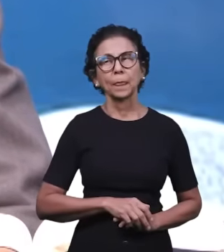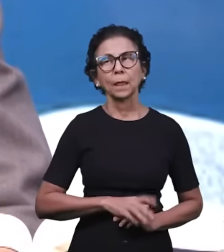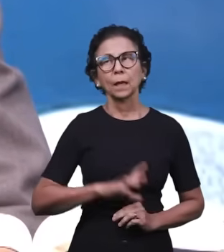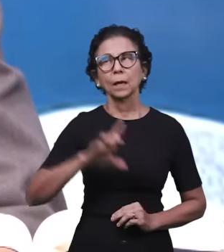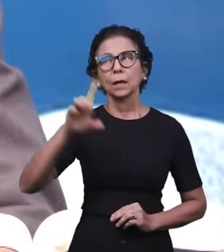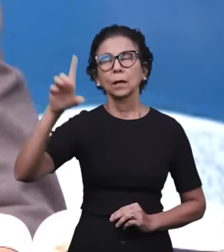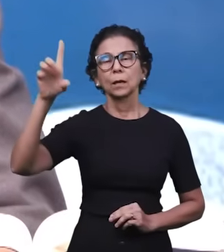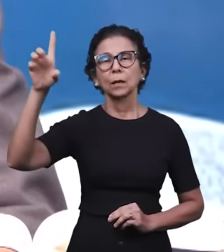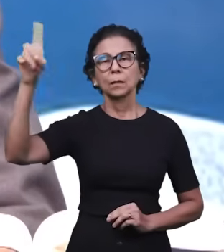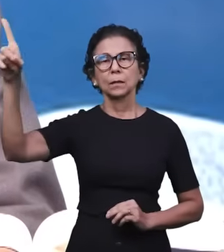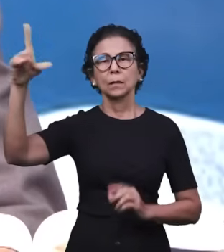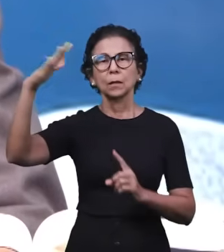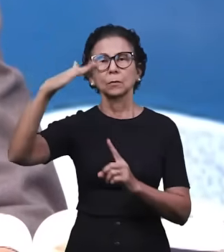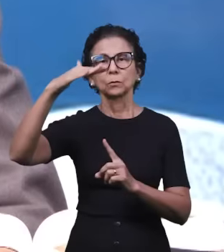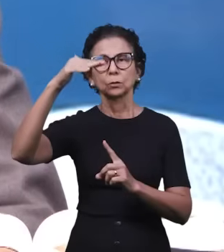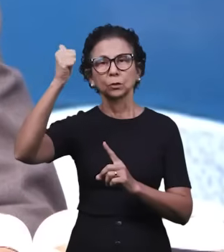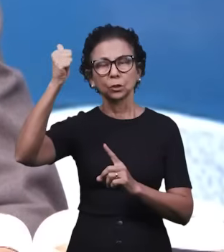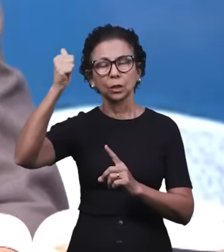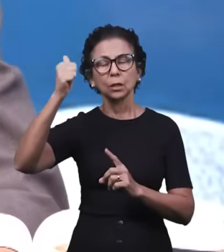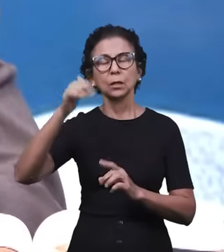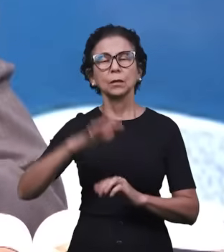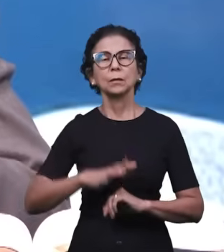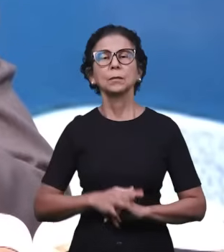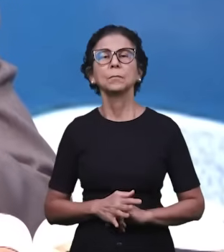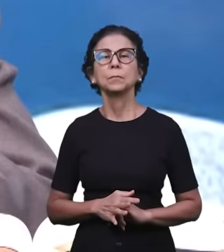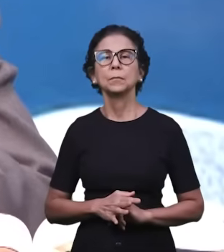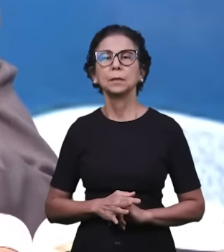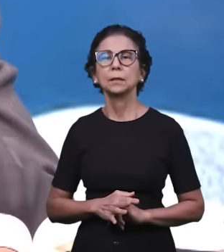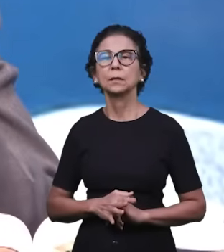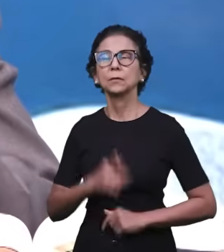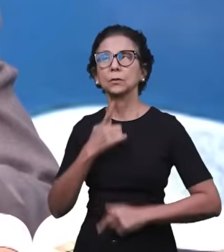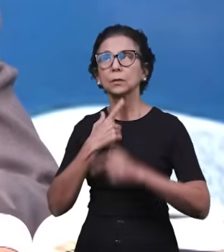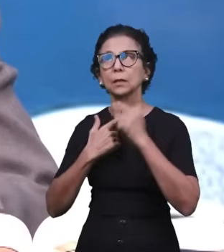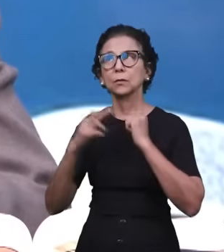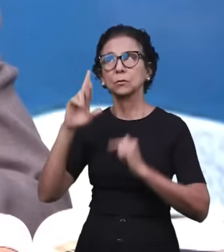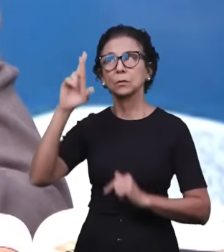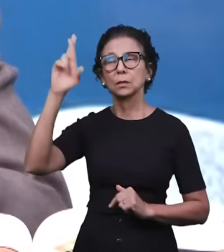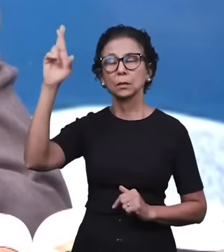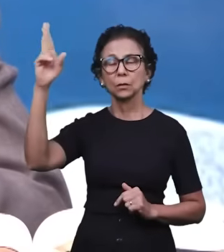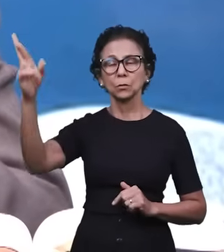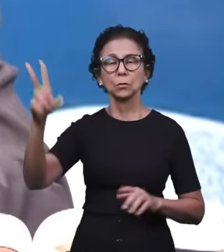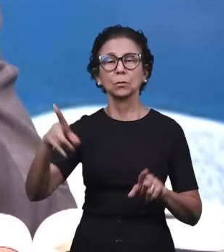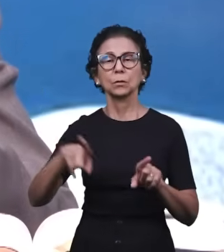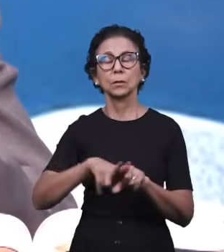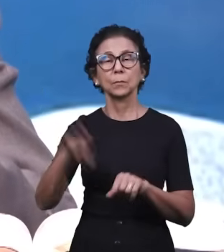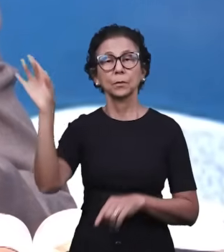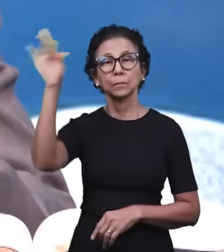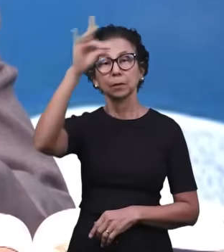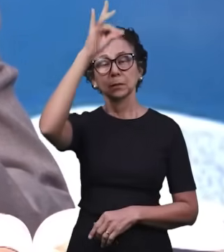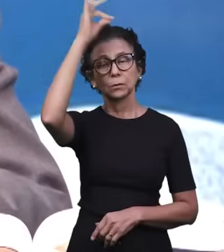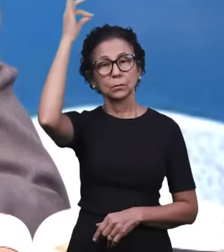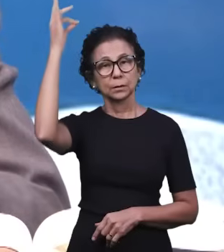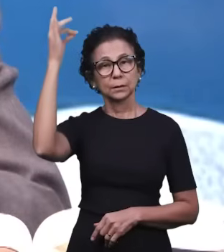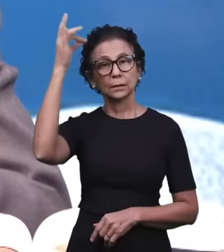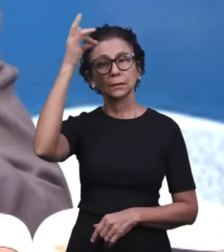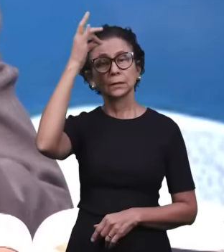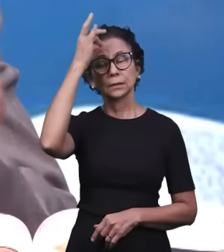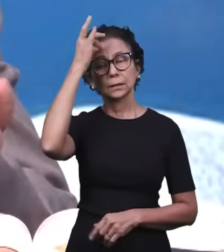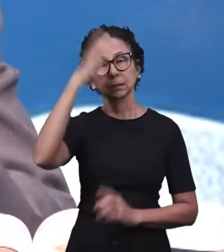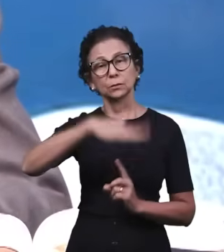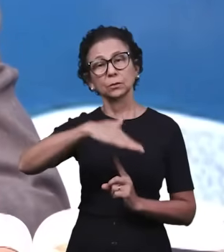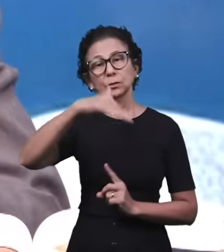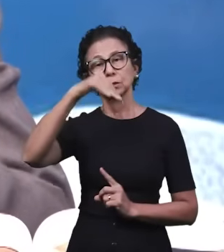do Espírito Santo, segundo a vontade do Senhor, para realizar os trabalhos físicos da igreja, né? Servir